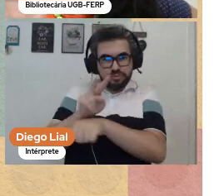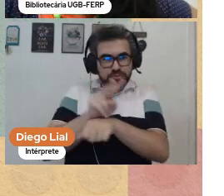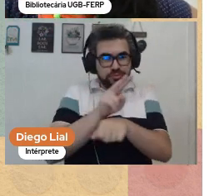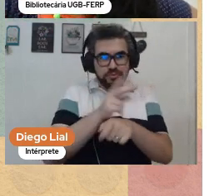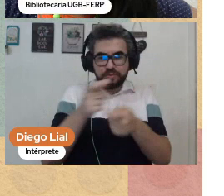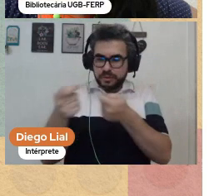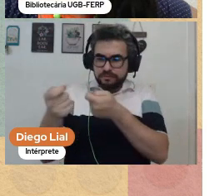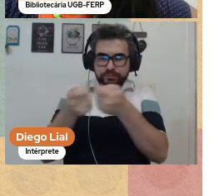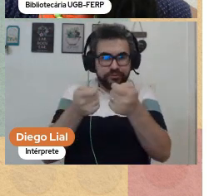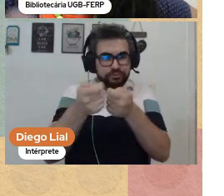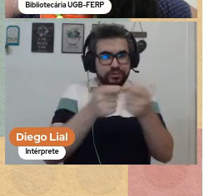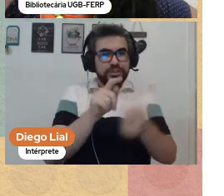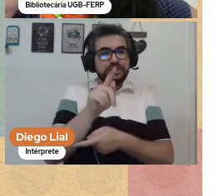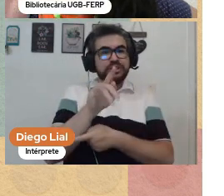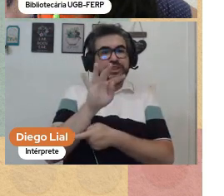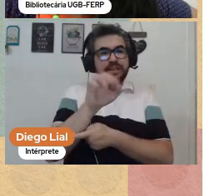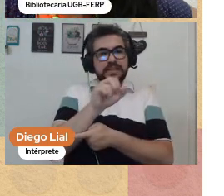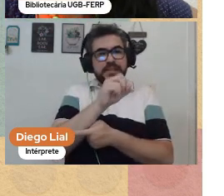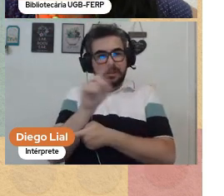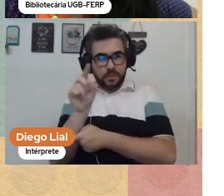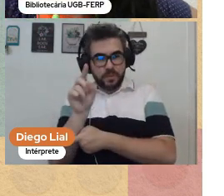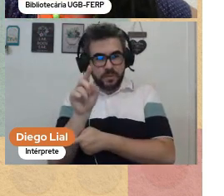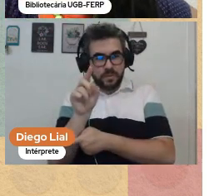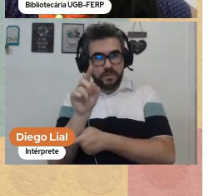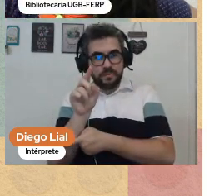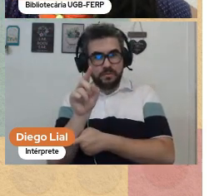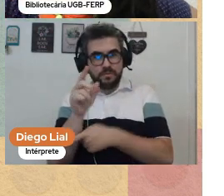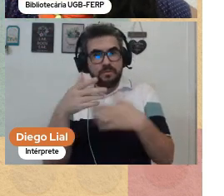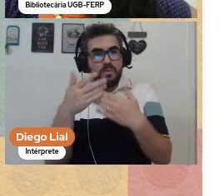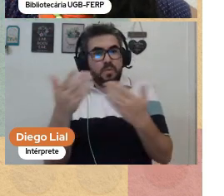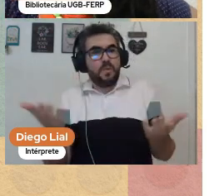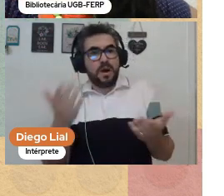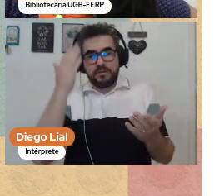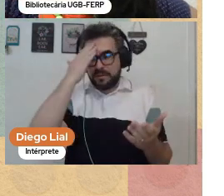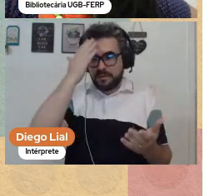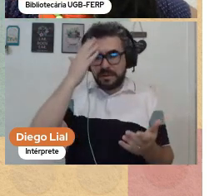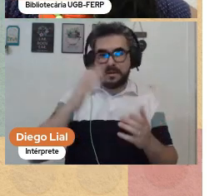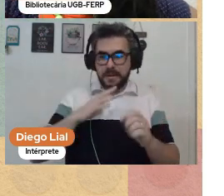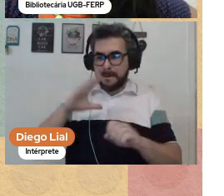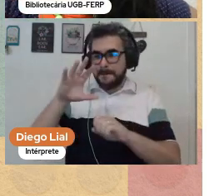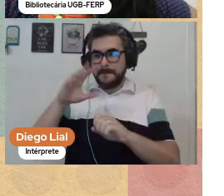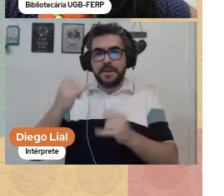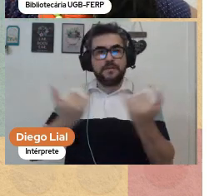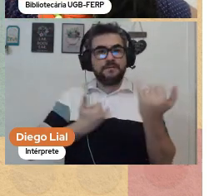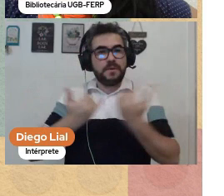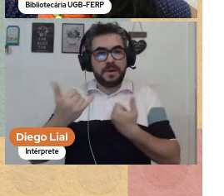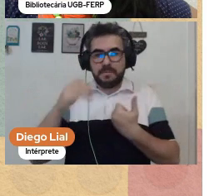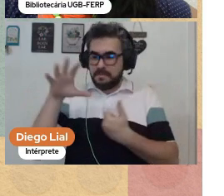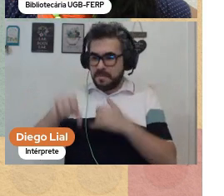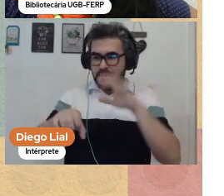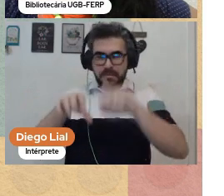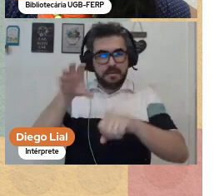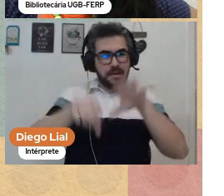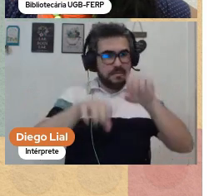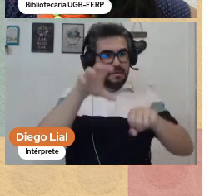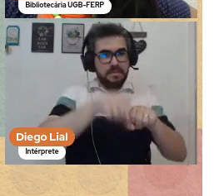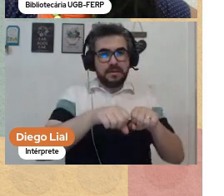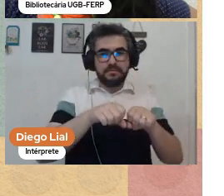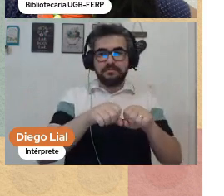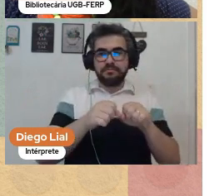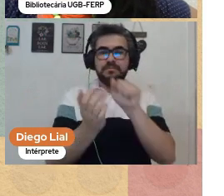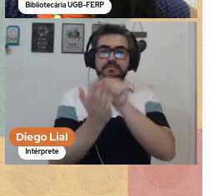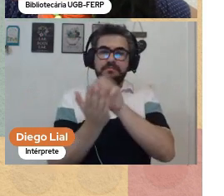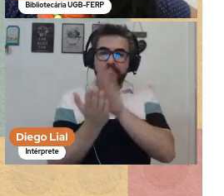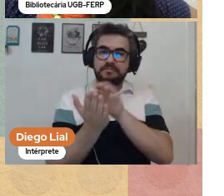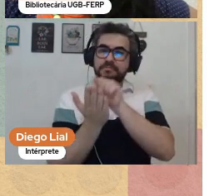precisa levantar no diagnóstico, como que você vai estruturar para participar desse diagnóstico, mencionando, né, que